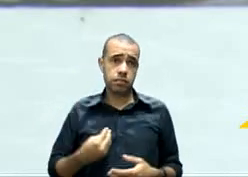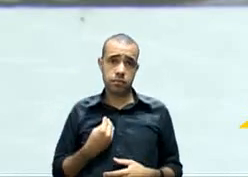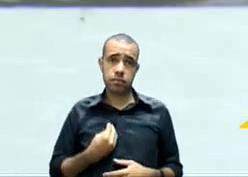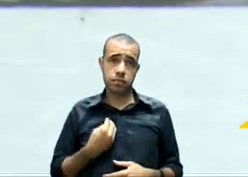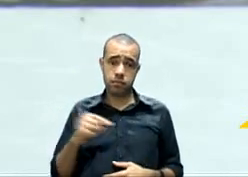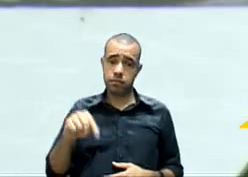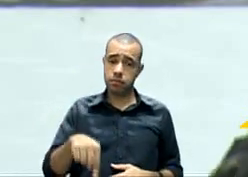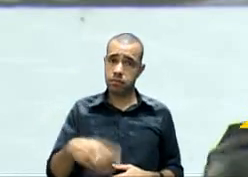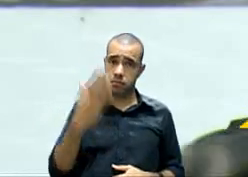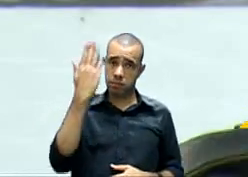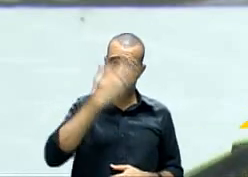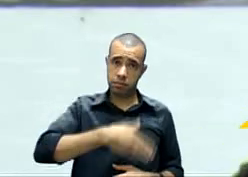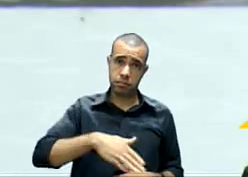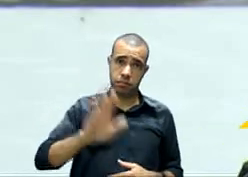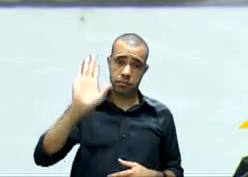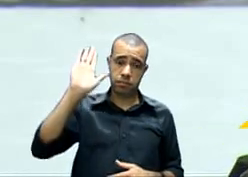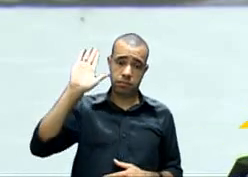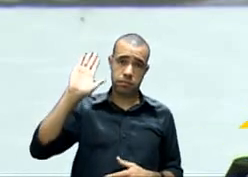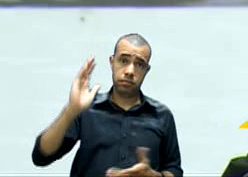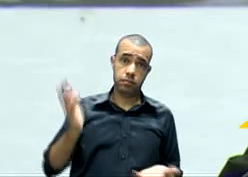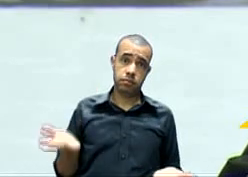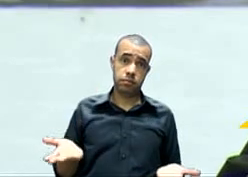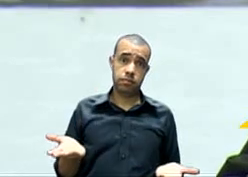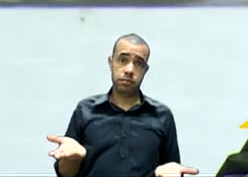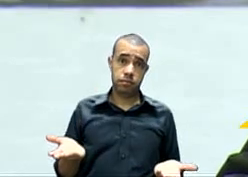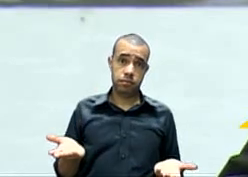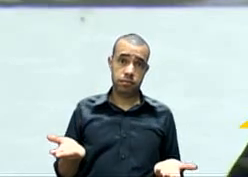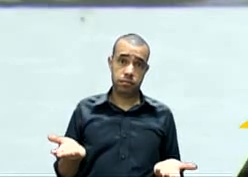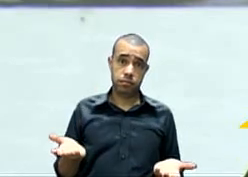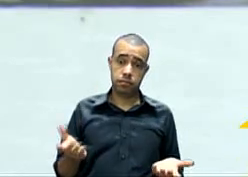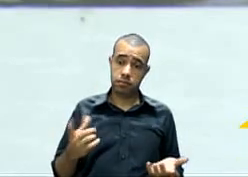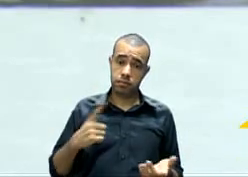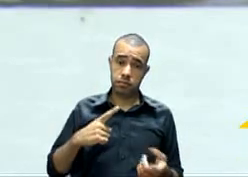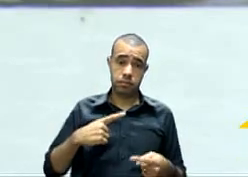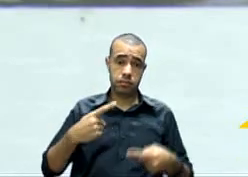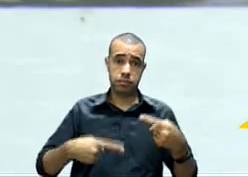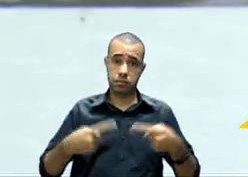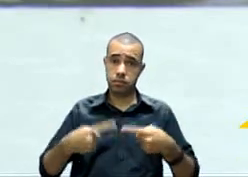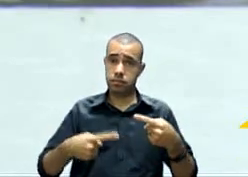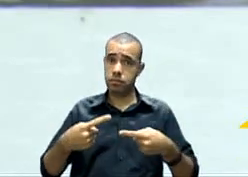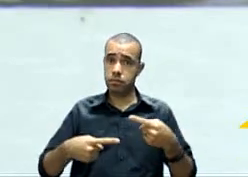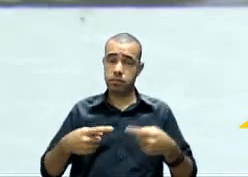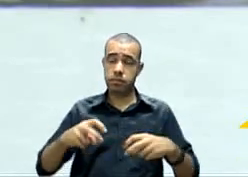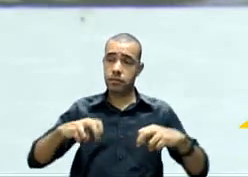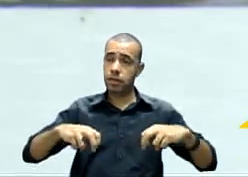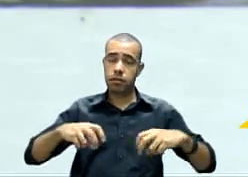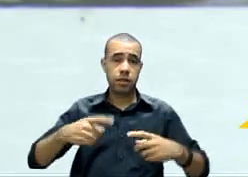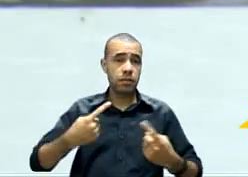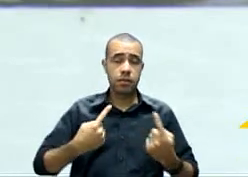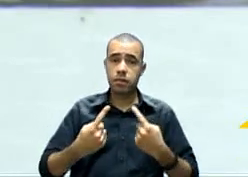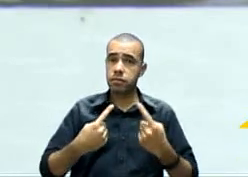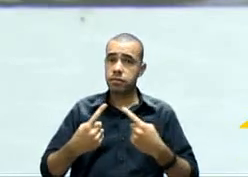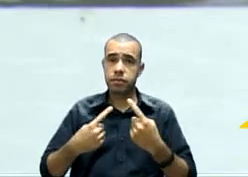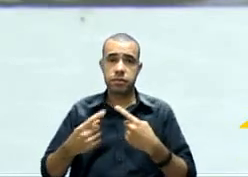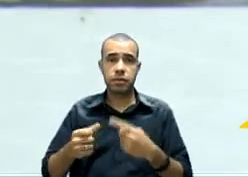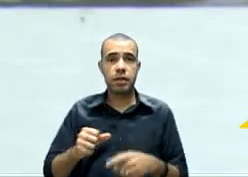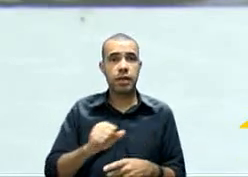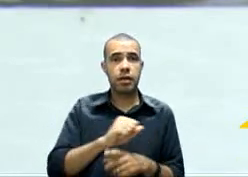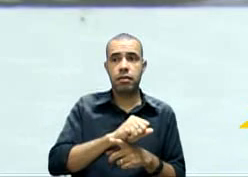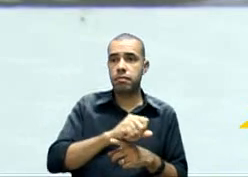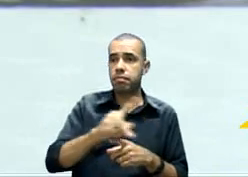isso. O tempo que um teve de discussão, o outro teve da mesma maneira. Uma